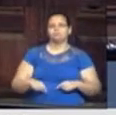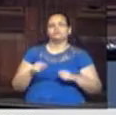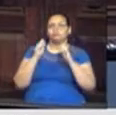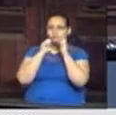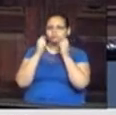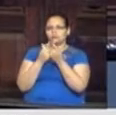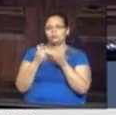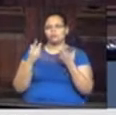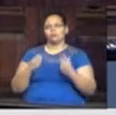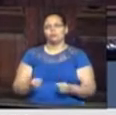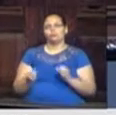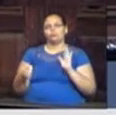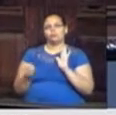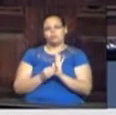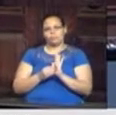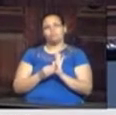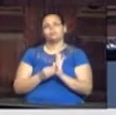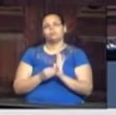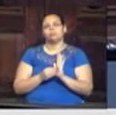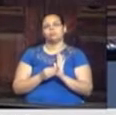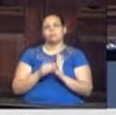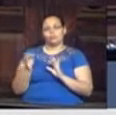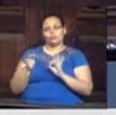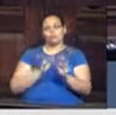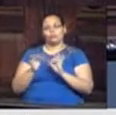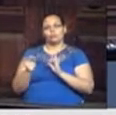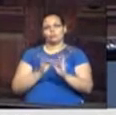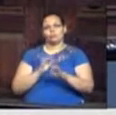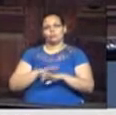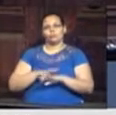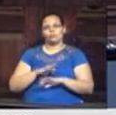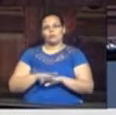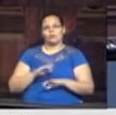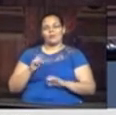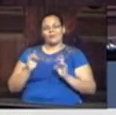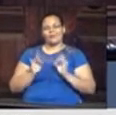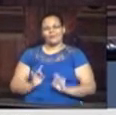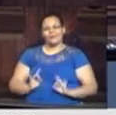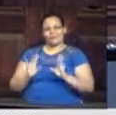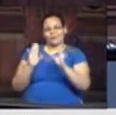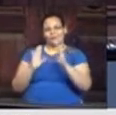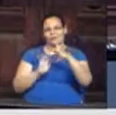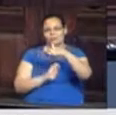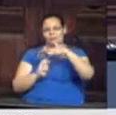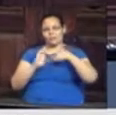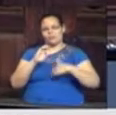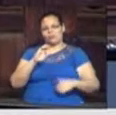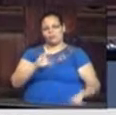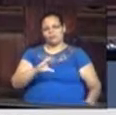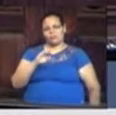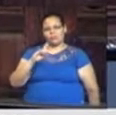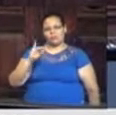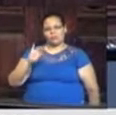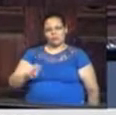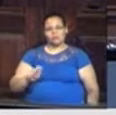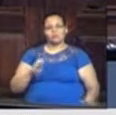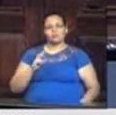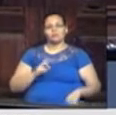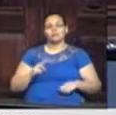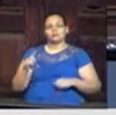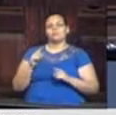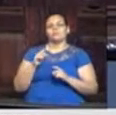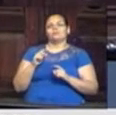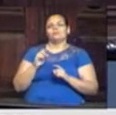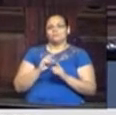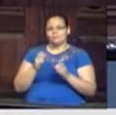Parlamento, aprovando emendas que garantem, no projeto que autoriza a venda da SEDAI, a garantia e a continuidade das tarifas